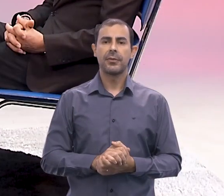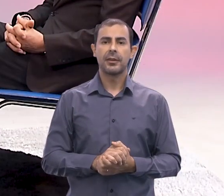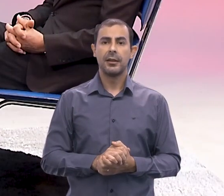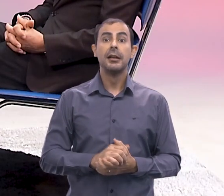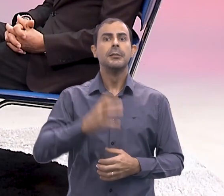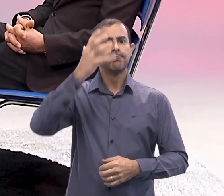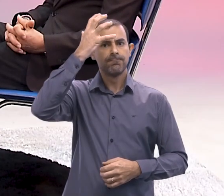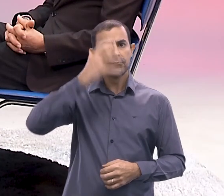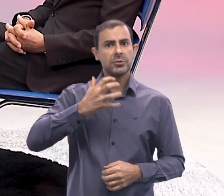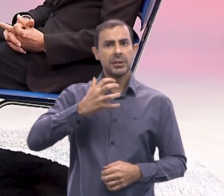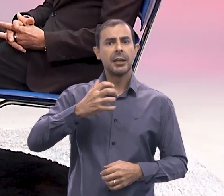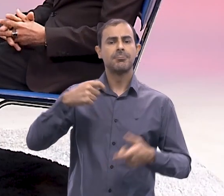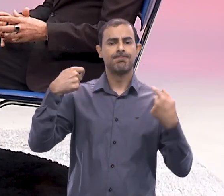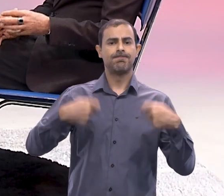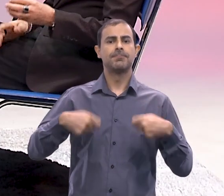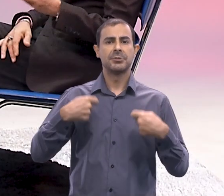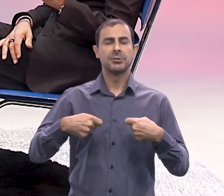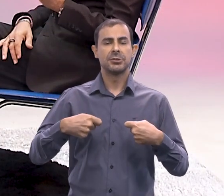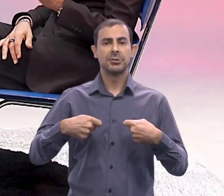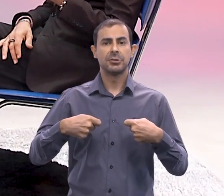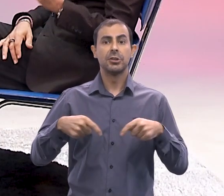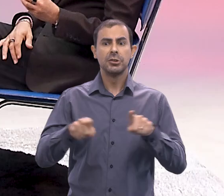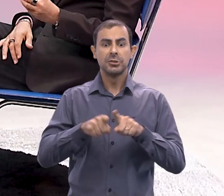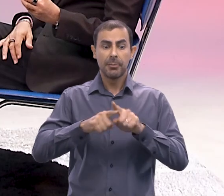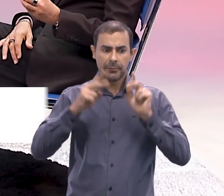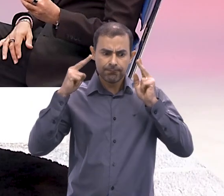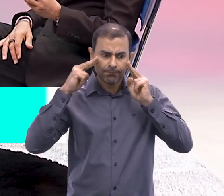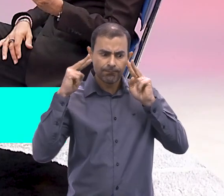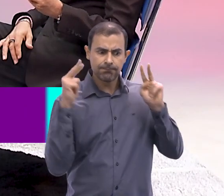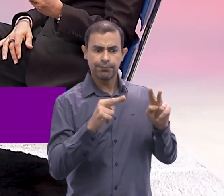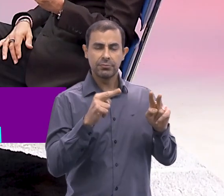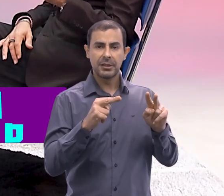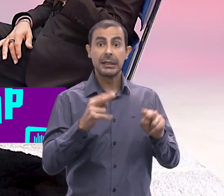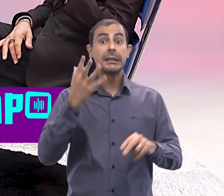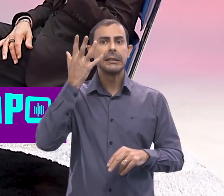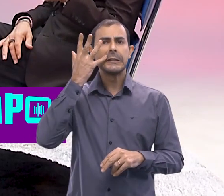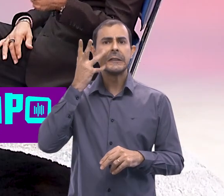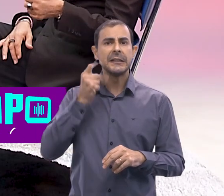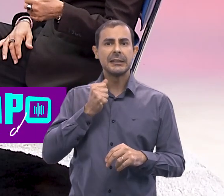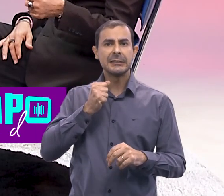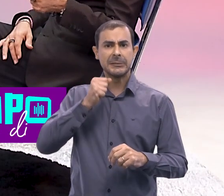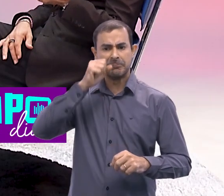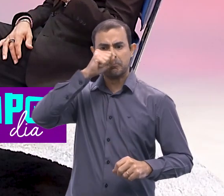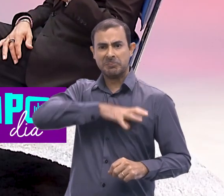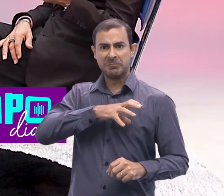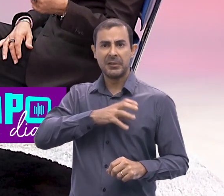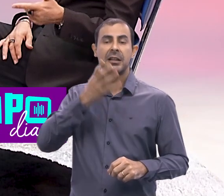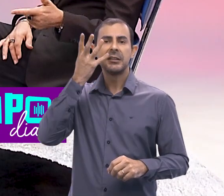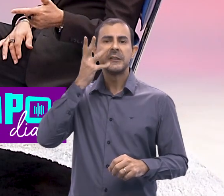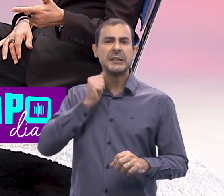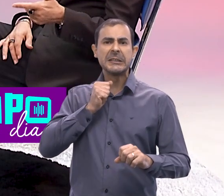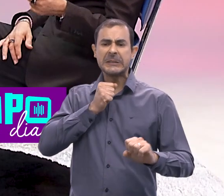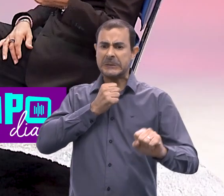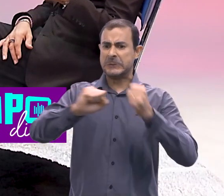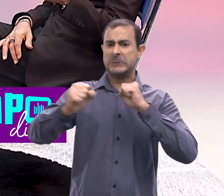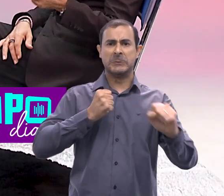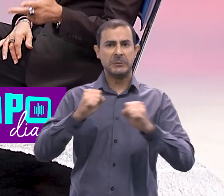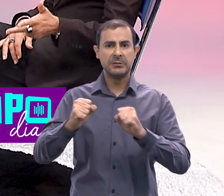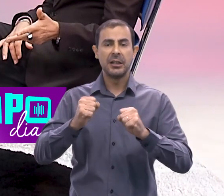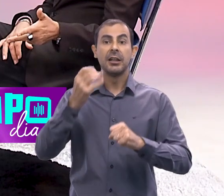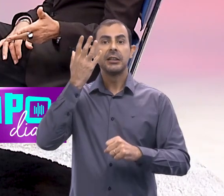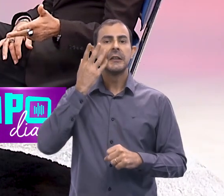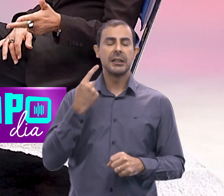Edilson? Levar a sério e com muita seriedade. Criança muito agressiva, muito violenta,